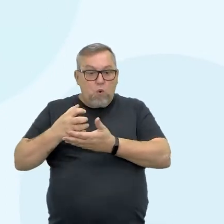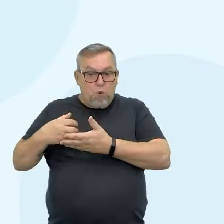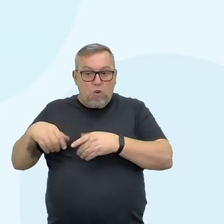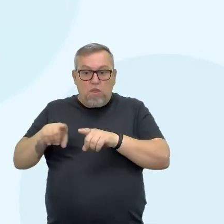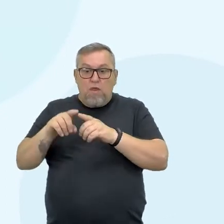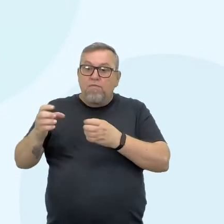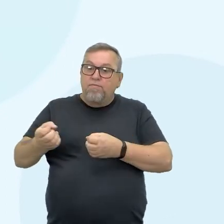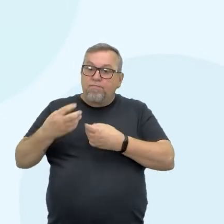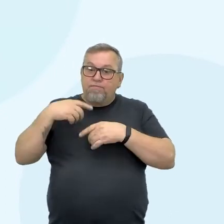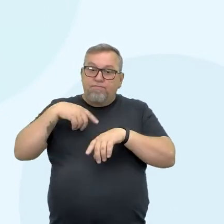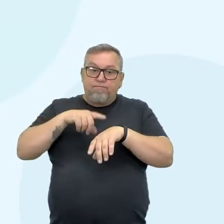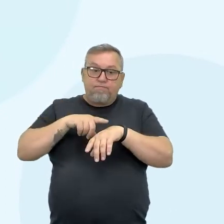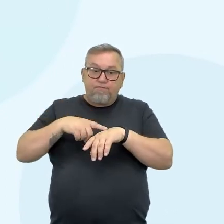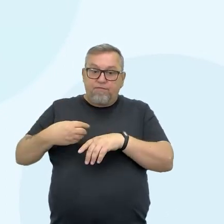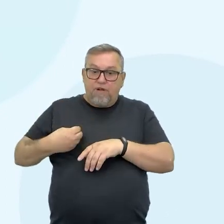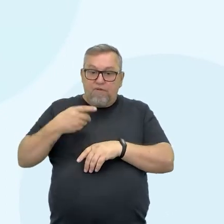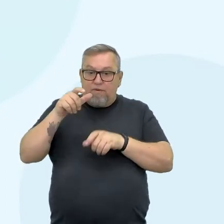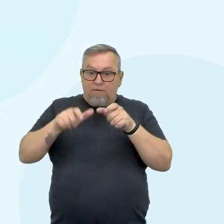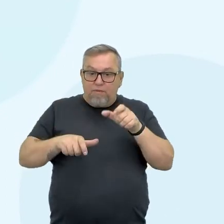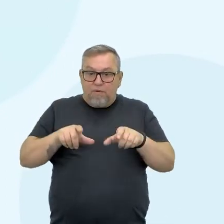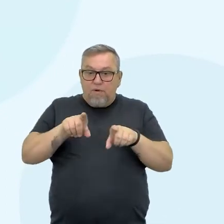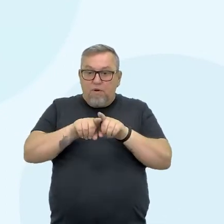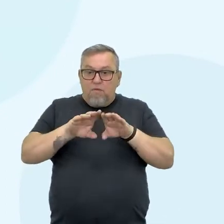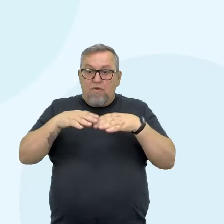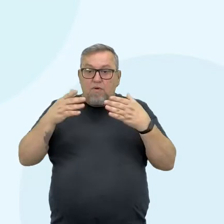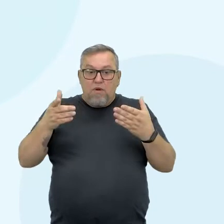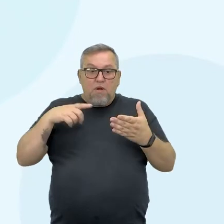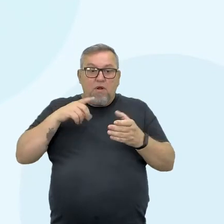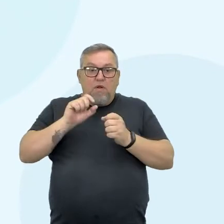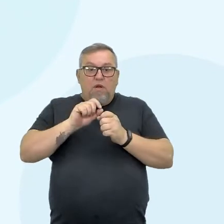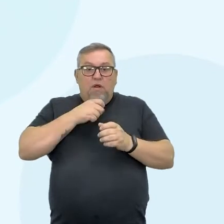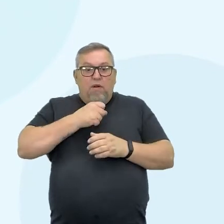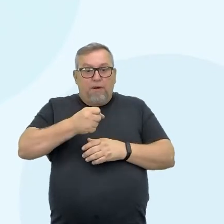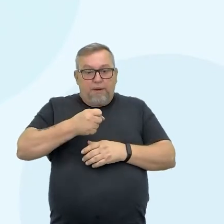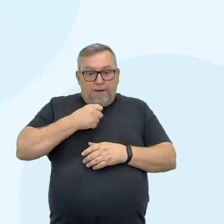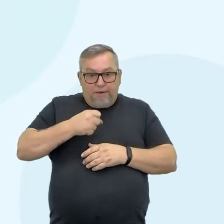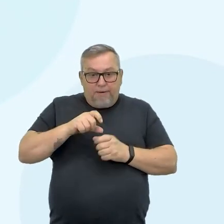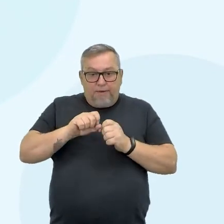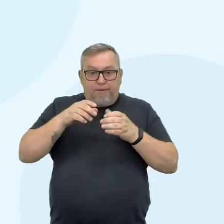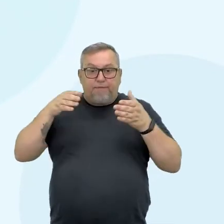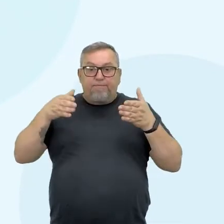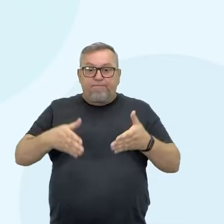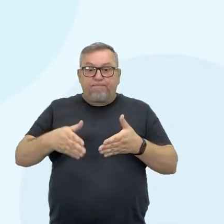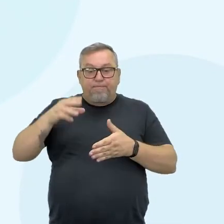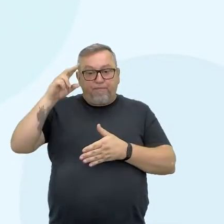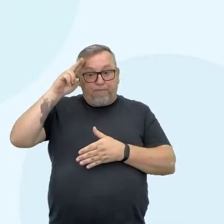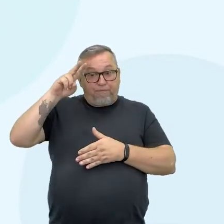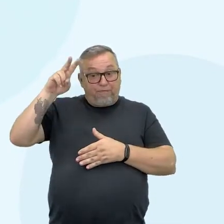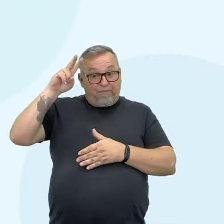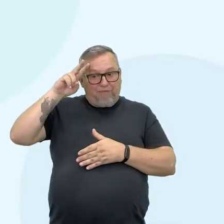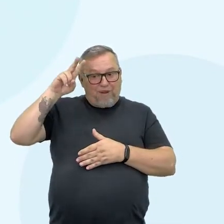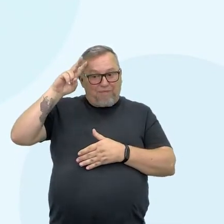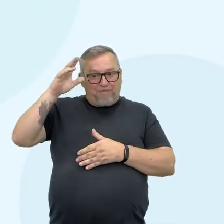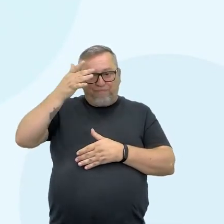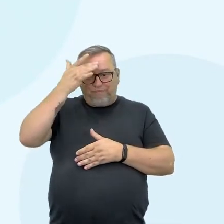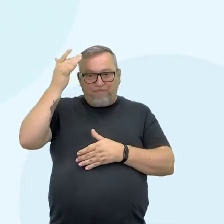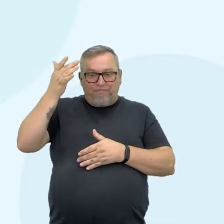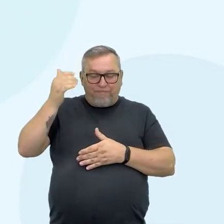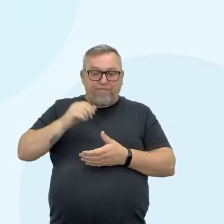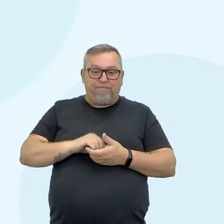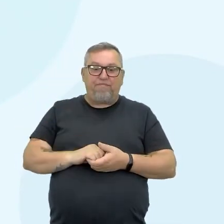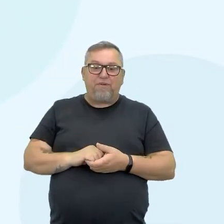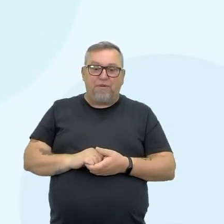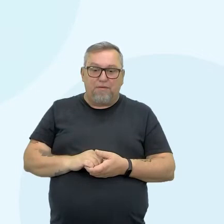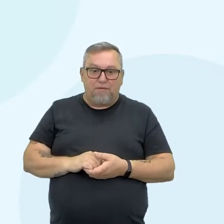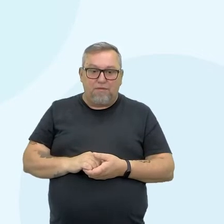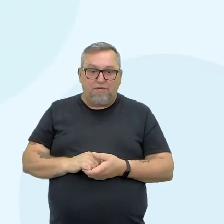de diferentes momentos da vida de um indivíduo. Quando possível, são realizadas entrevistas que enfatizam a memória do entrevistado.